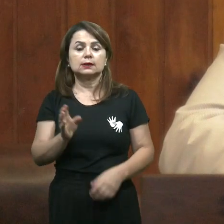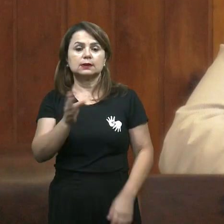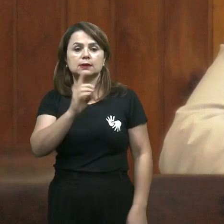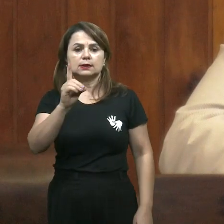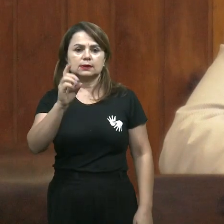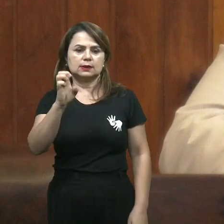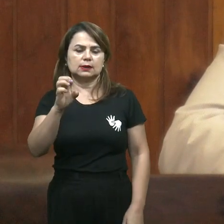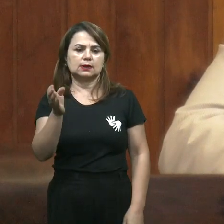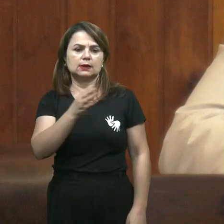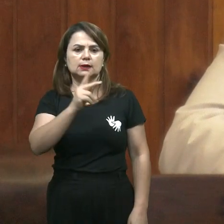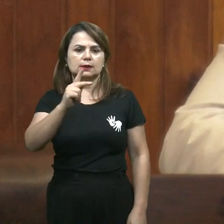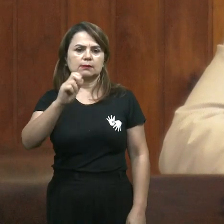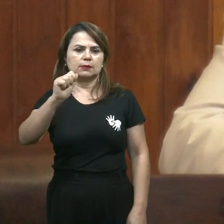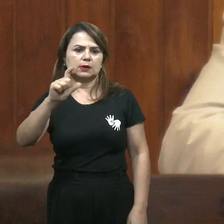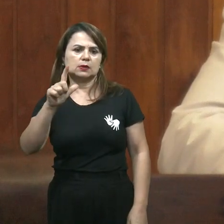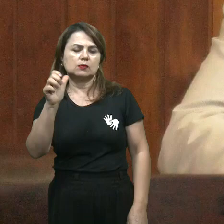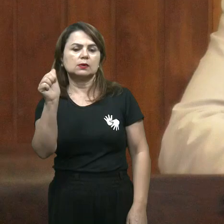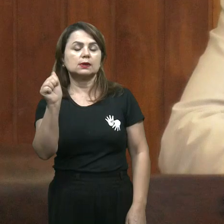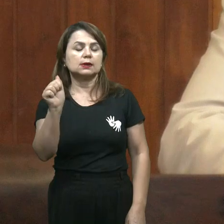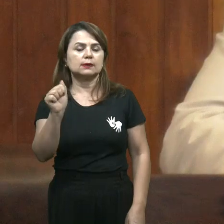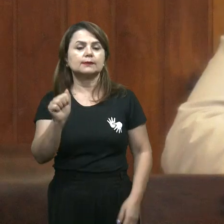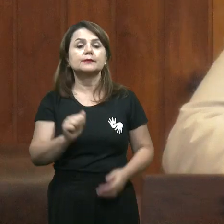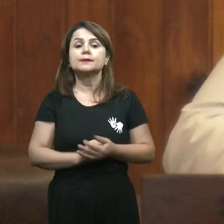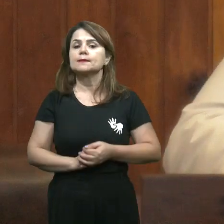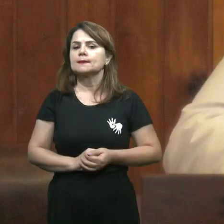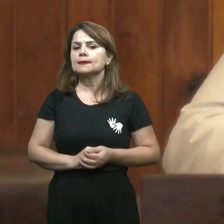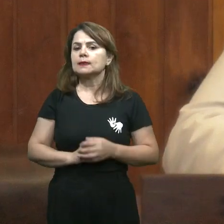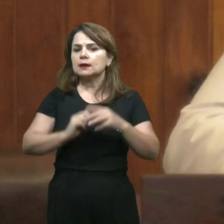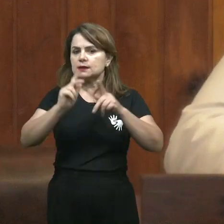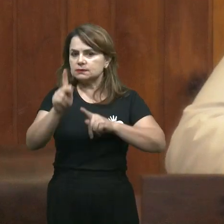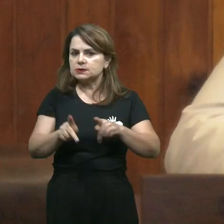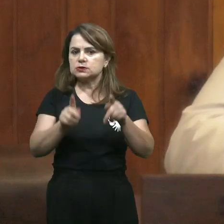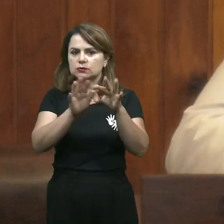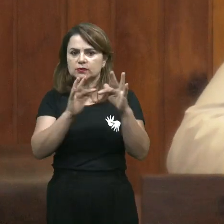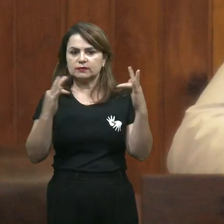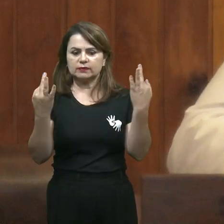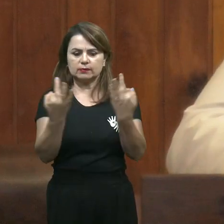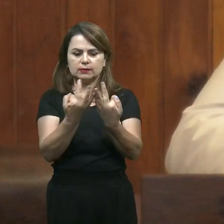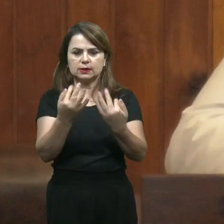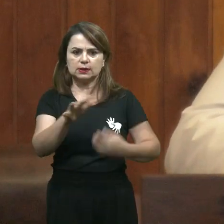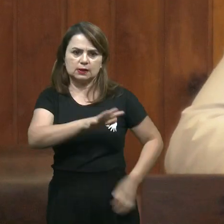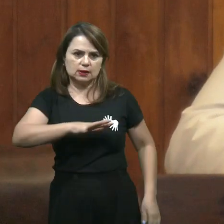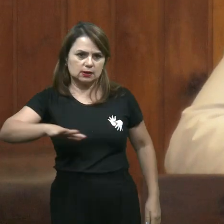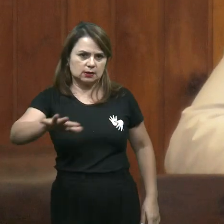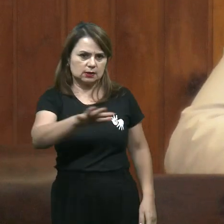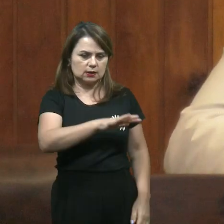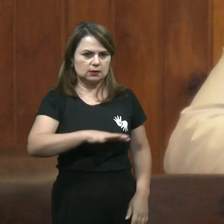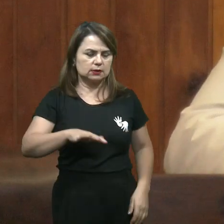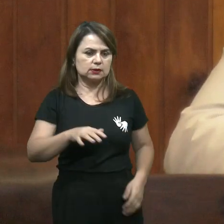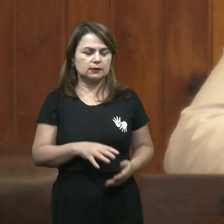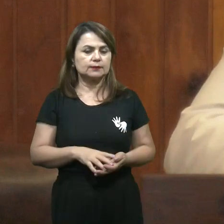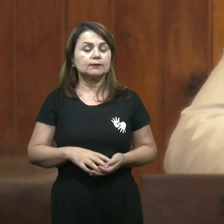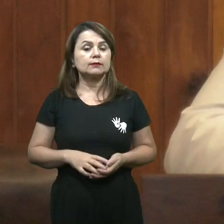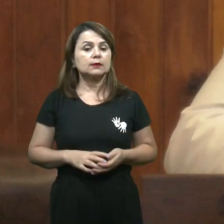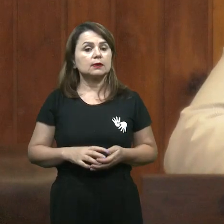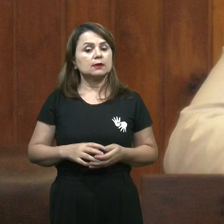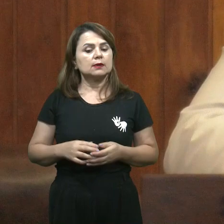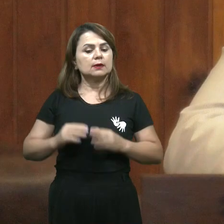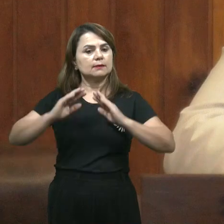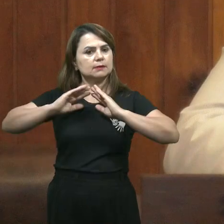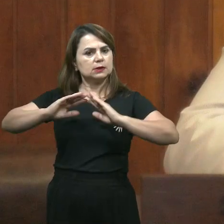famílias, as mães, os trabalhadores que lá estão, nos procuraram para mostrar